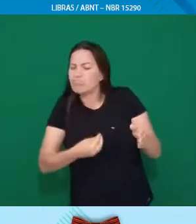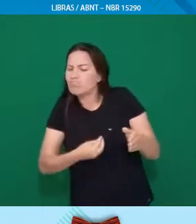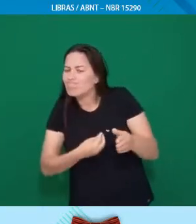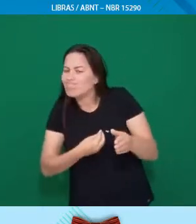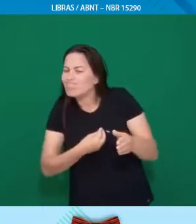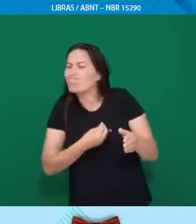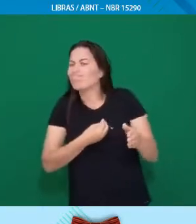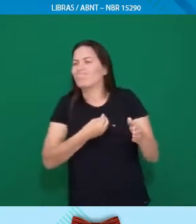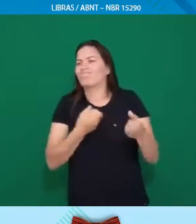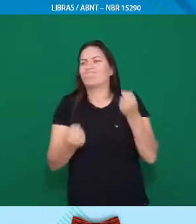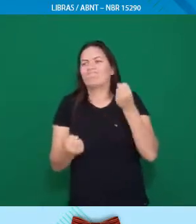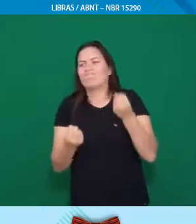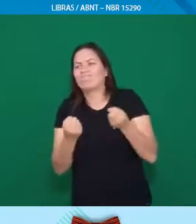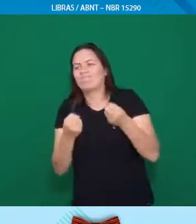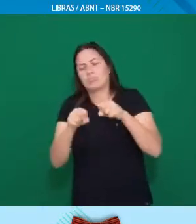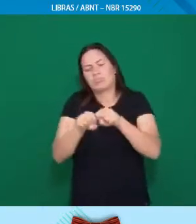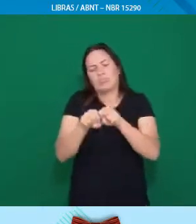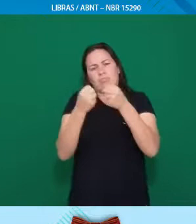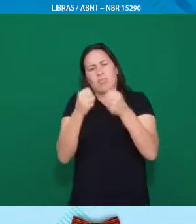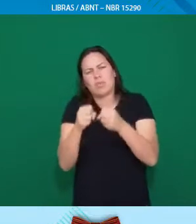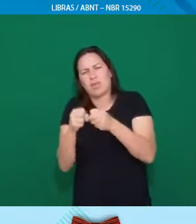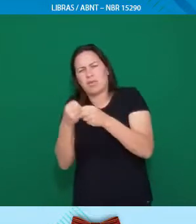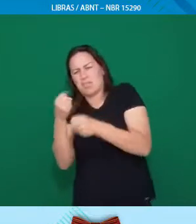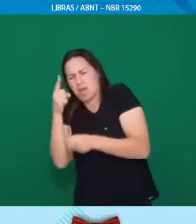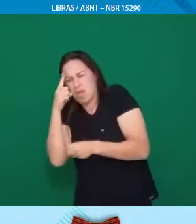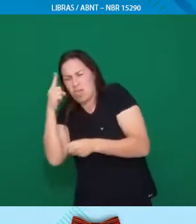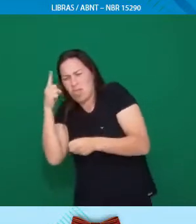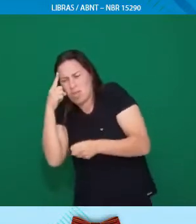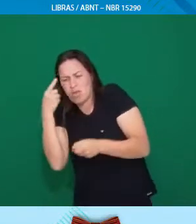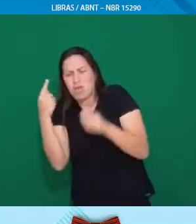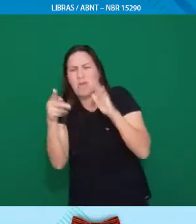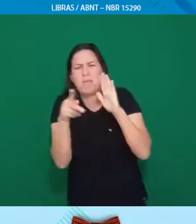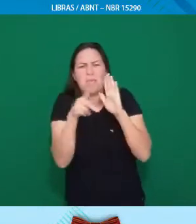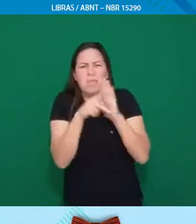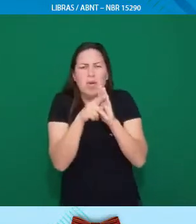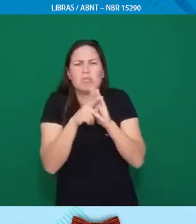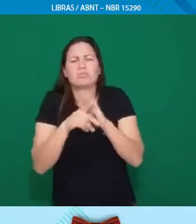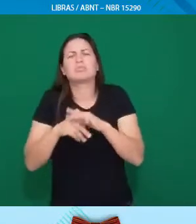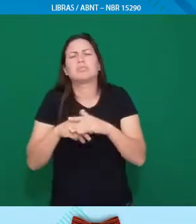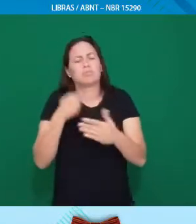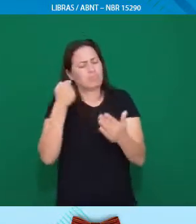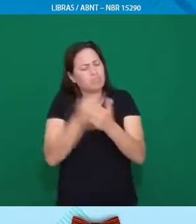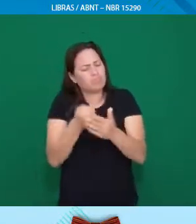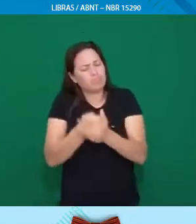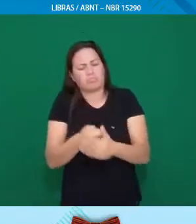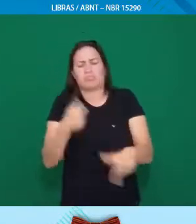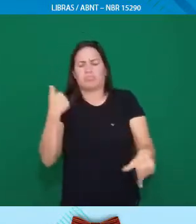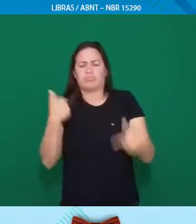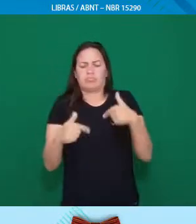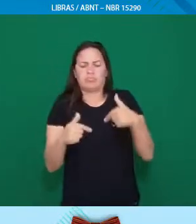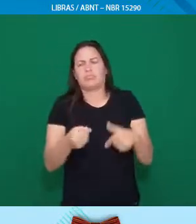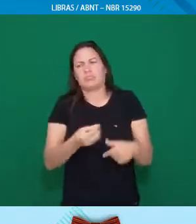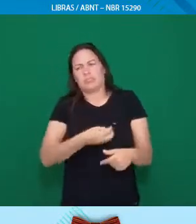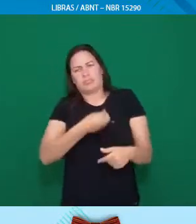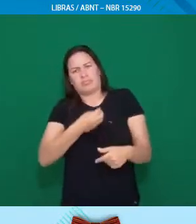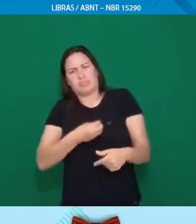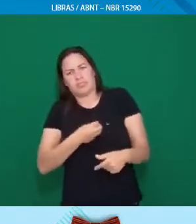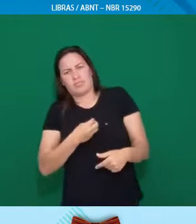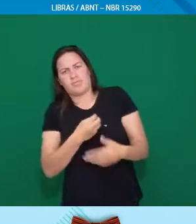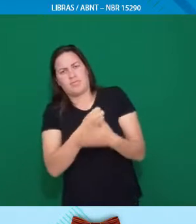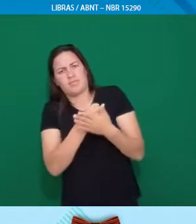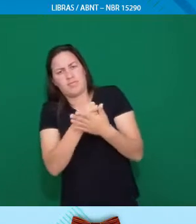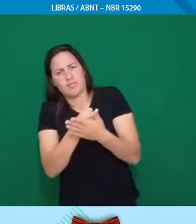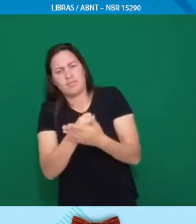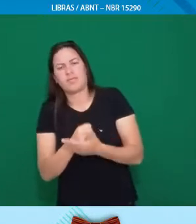risco de vida o teu o teu veículo está correndo risco em relação ao patrimônio que você construir com o tanto batalhou então a necessidade